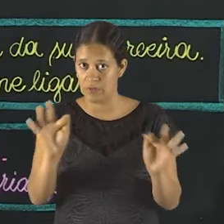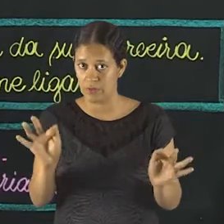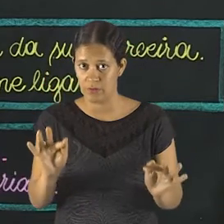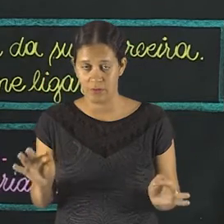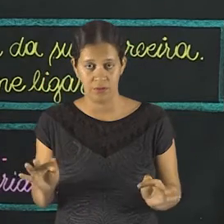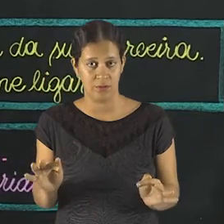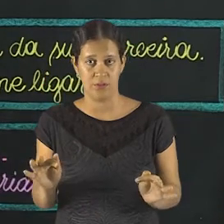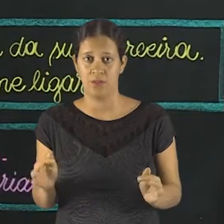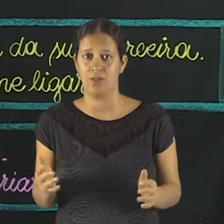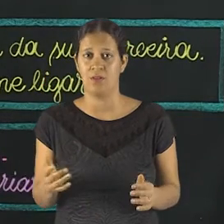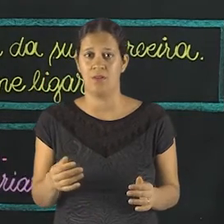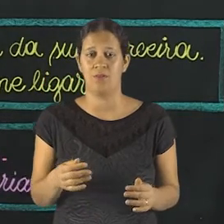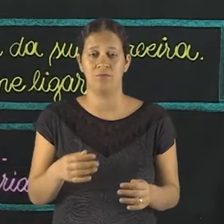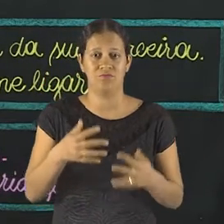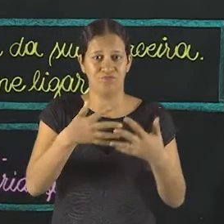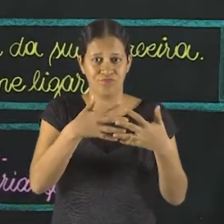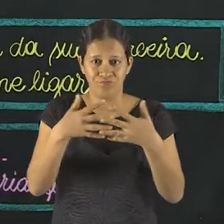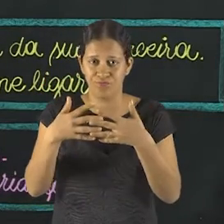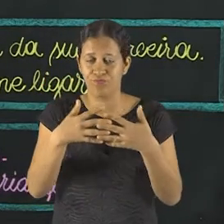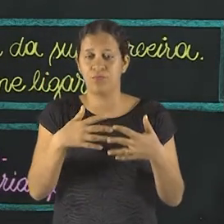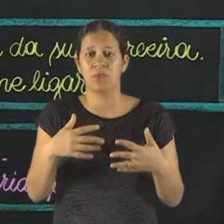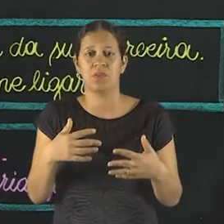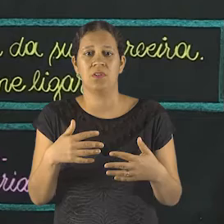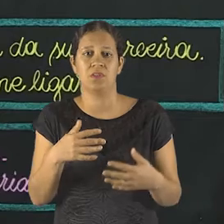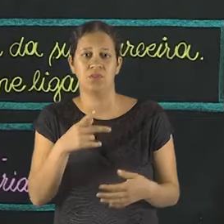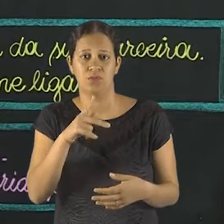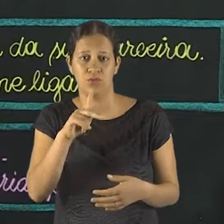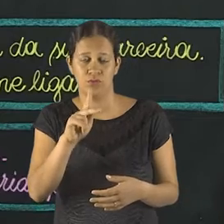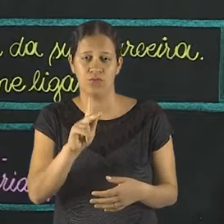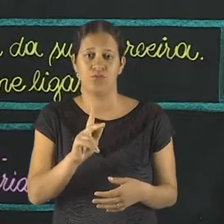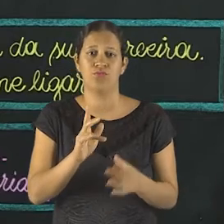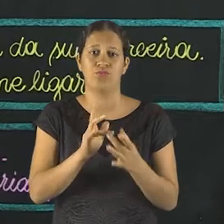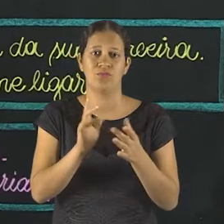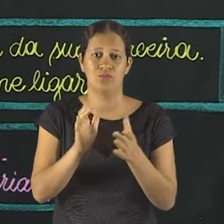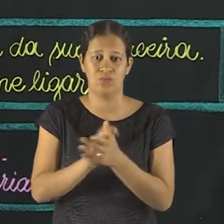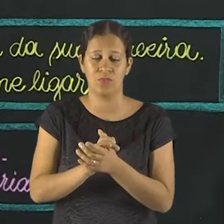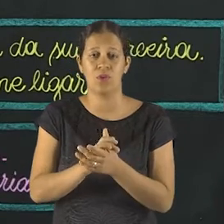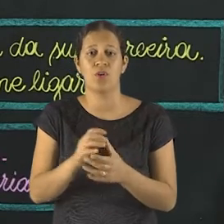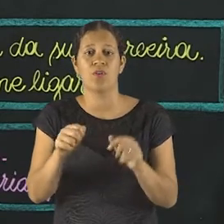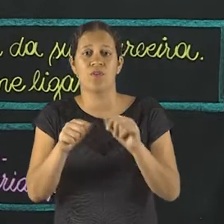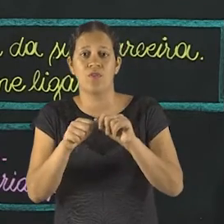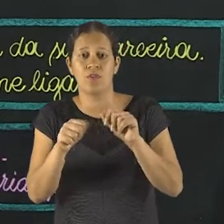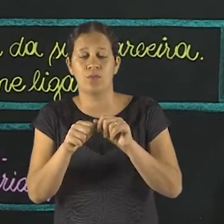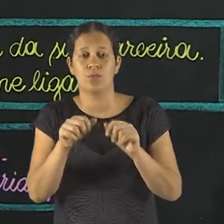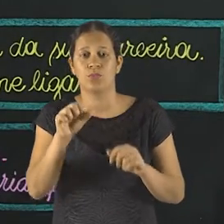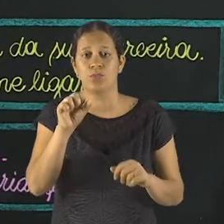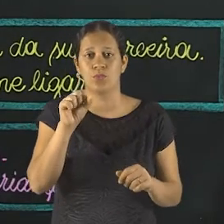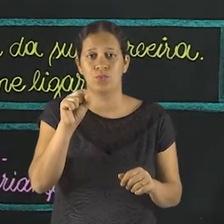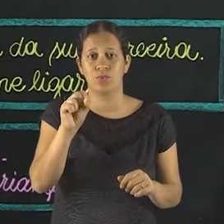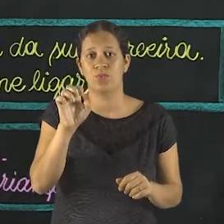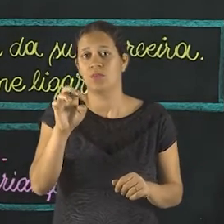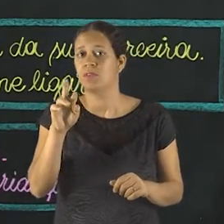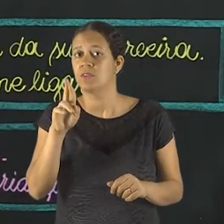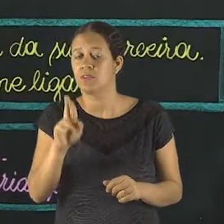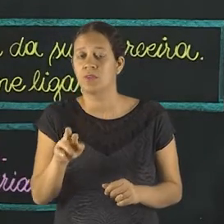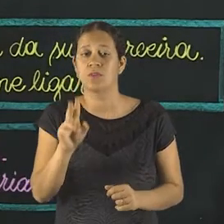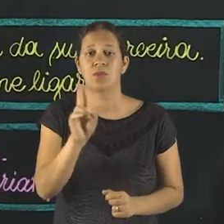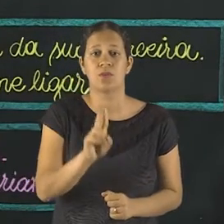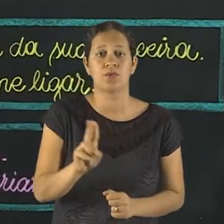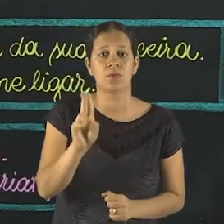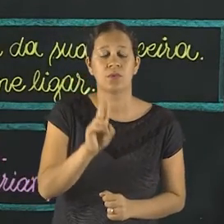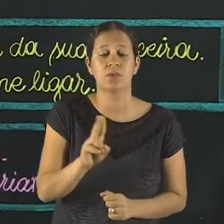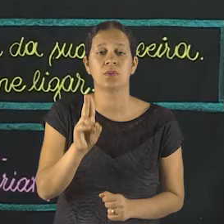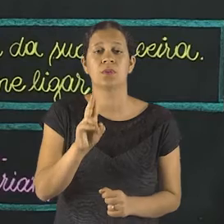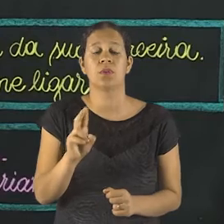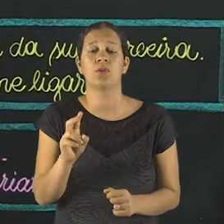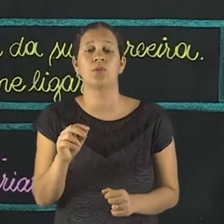da sua parceira. Não sendo feliz, o verbo ser, nesse caso, está com a